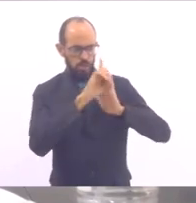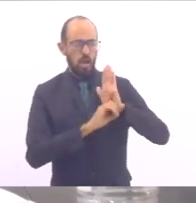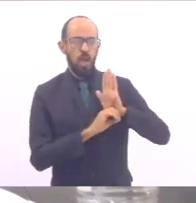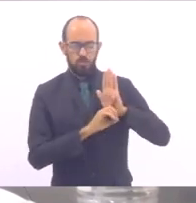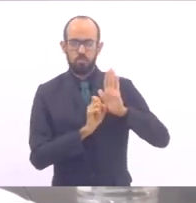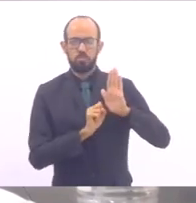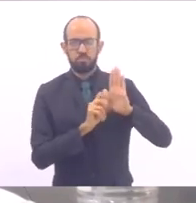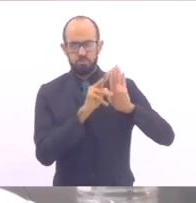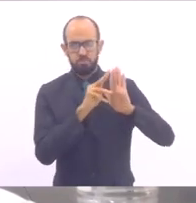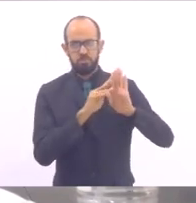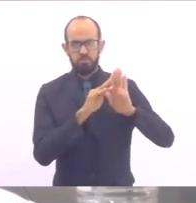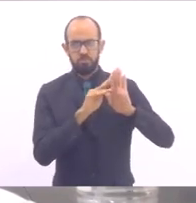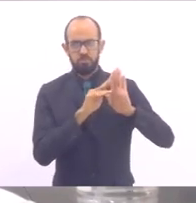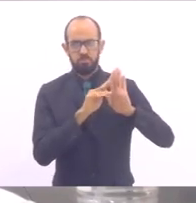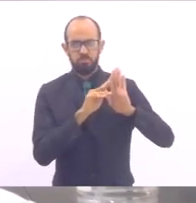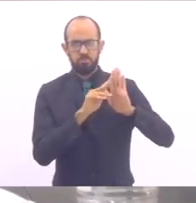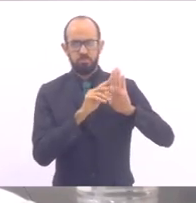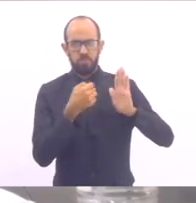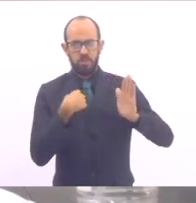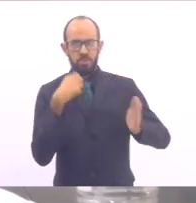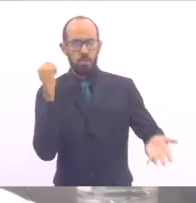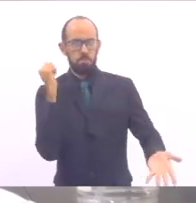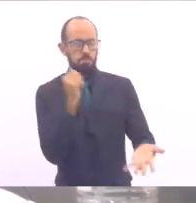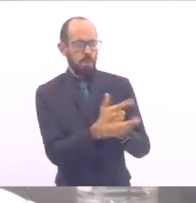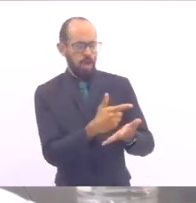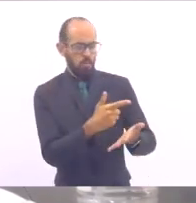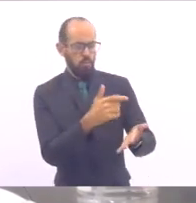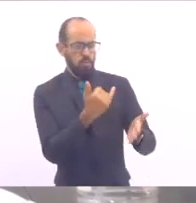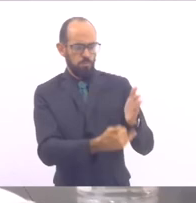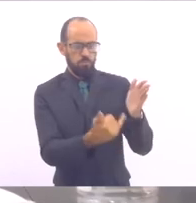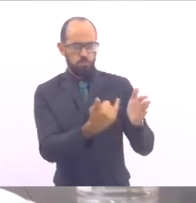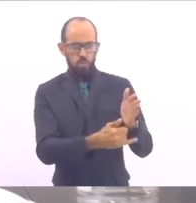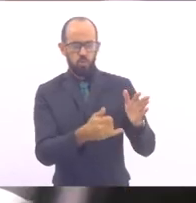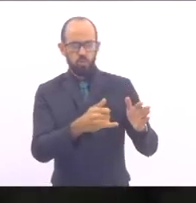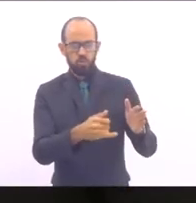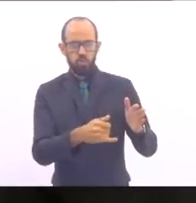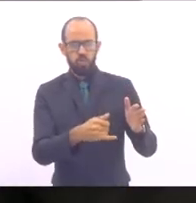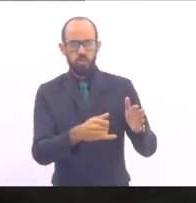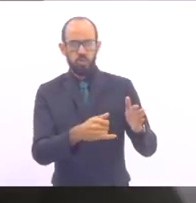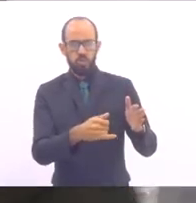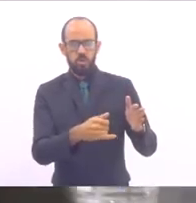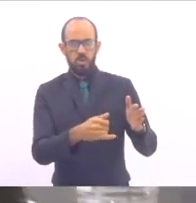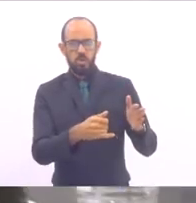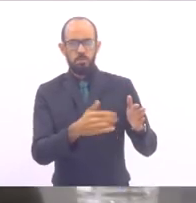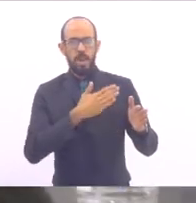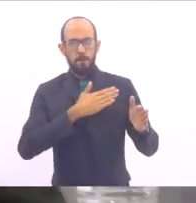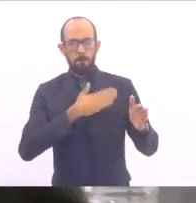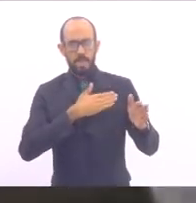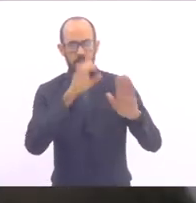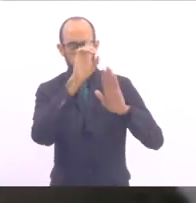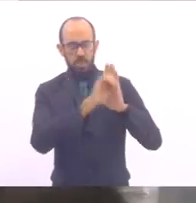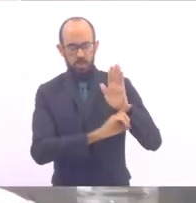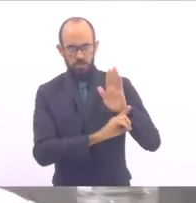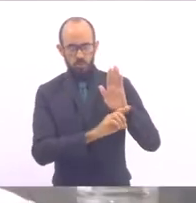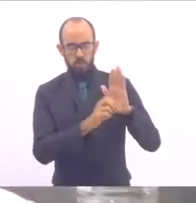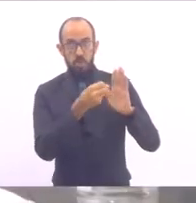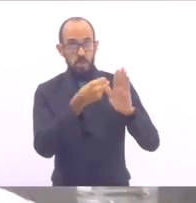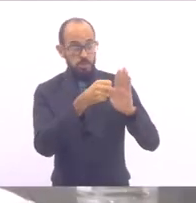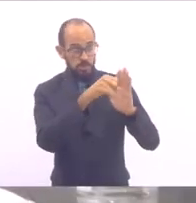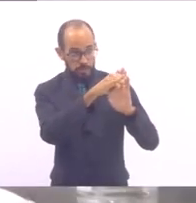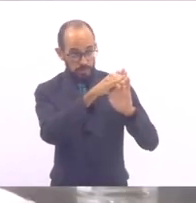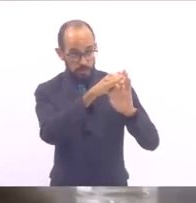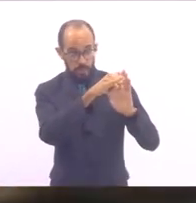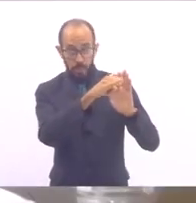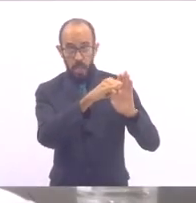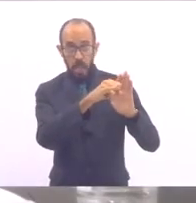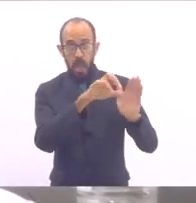Muito bem. Eu pago o imposto de renda em cima do que eu declaro. Se o imposto de renda achar que está errado,